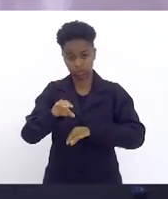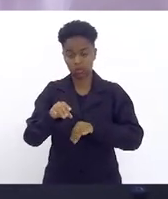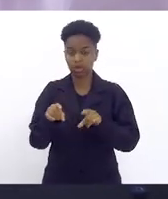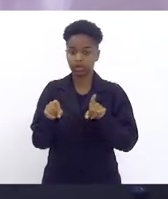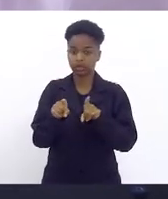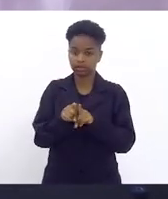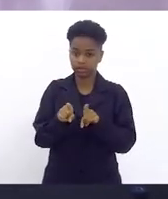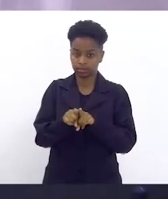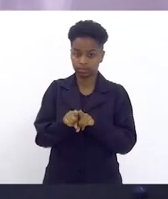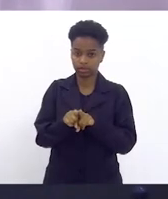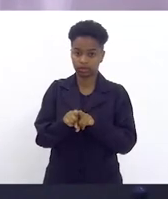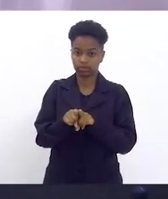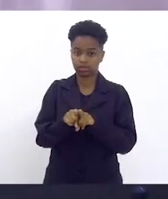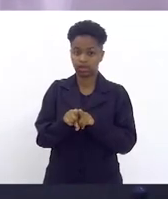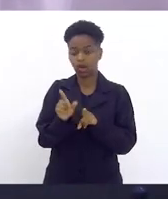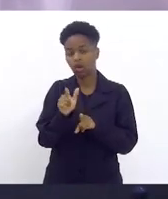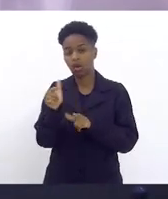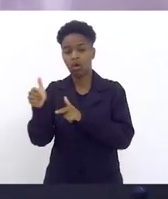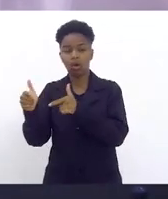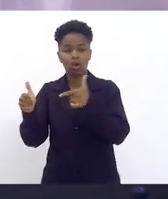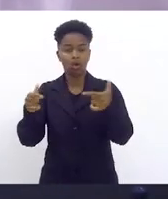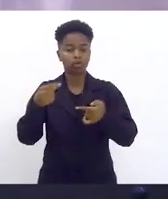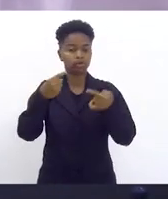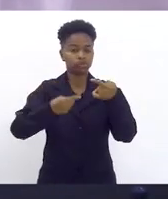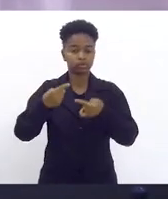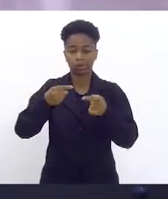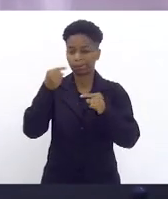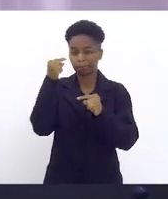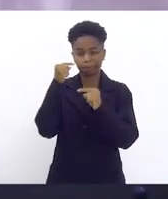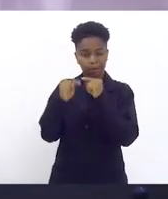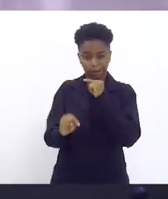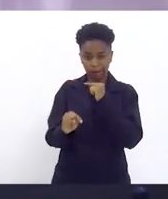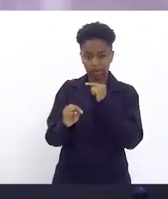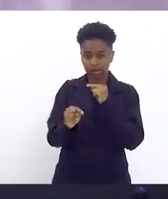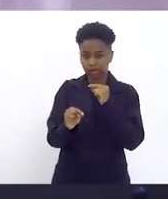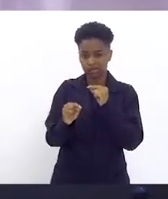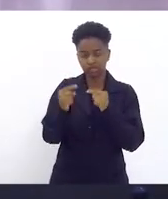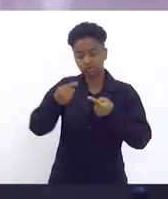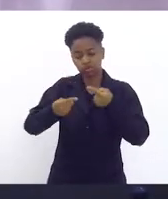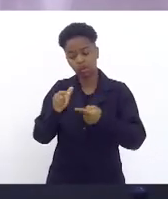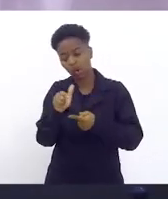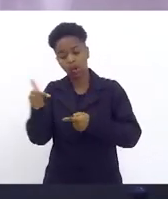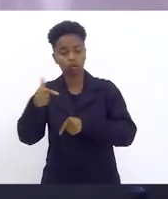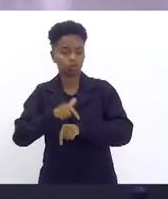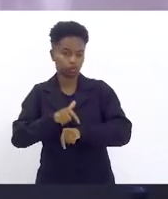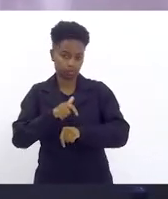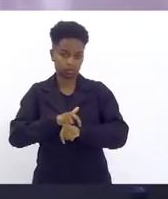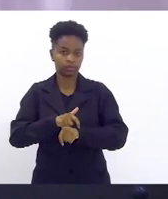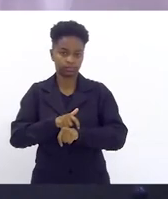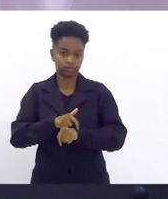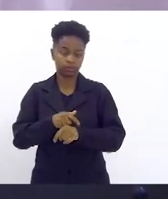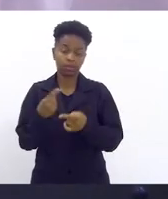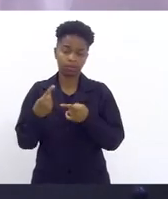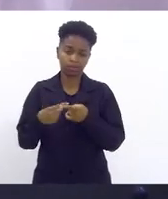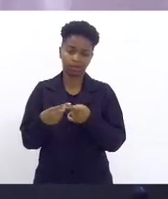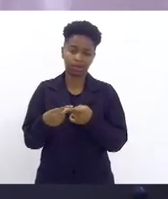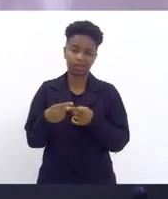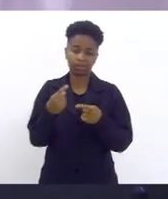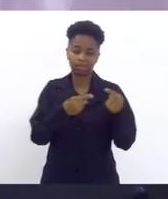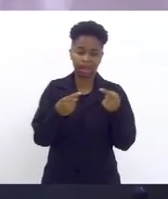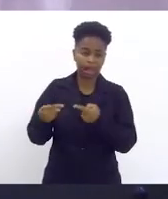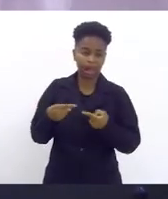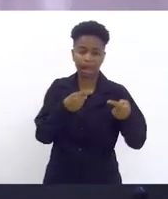deixasse outras discussões que não tem a ver para uma outra oportunidade para que a gente não fique